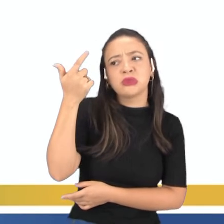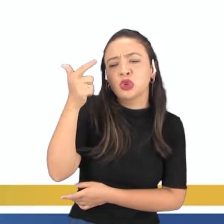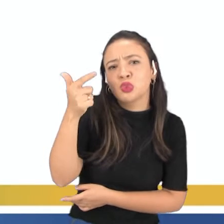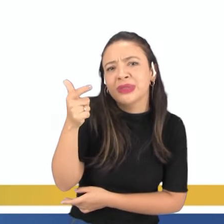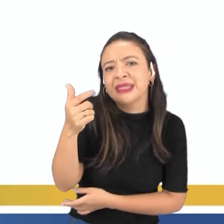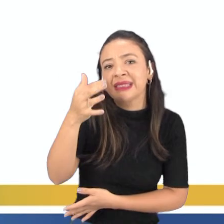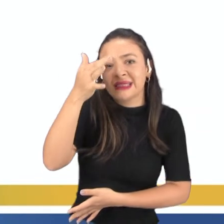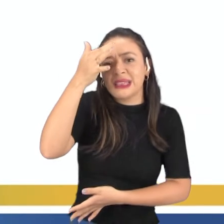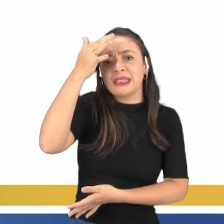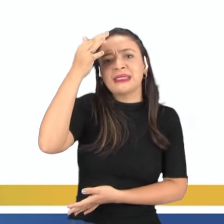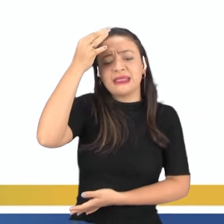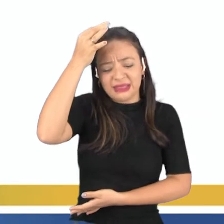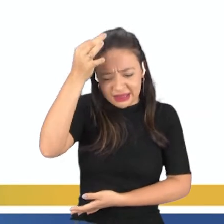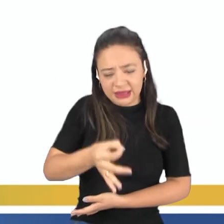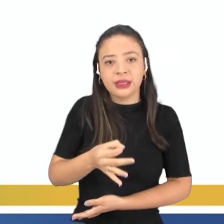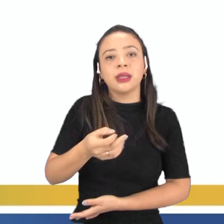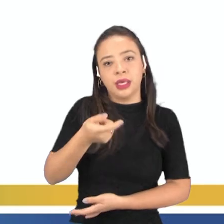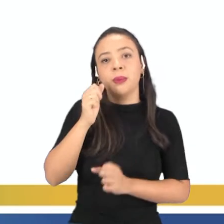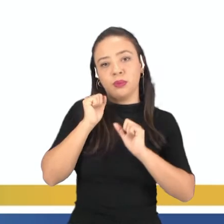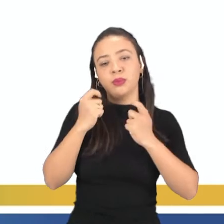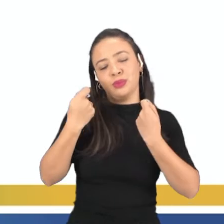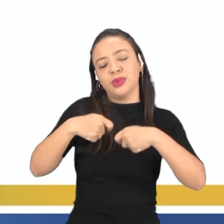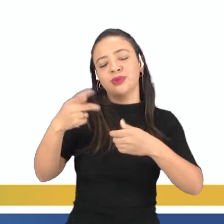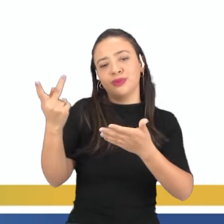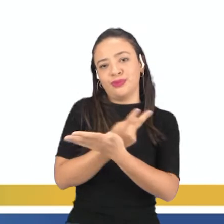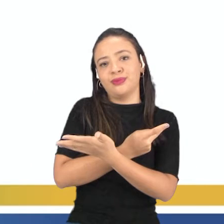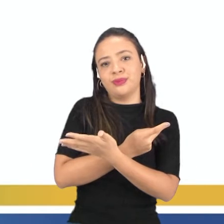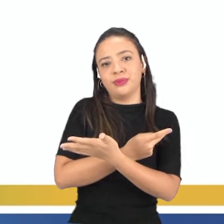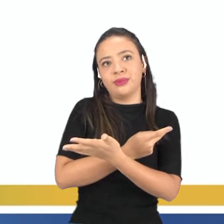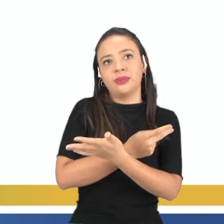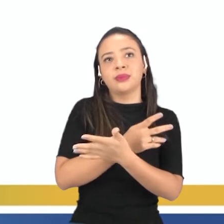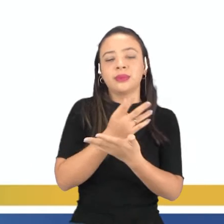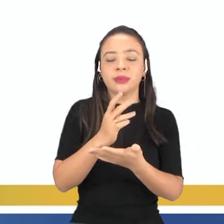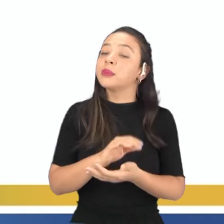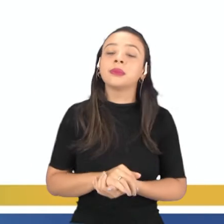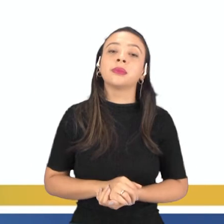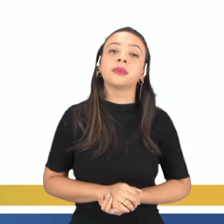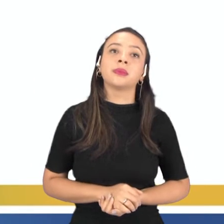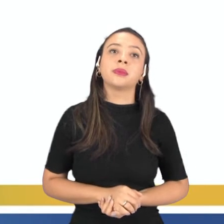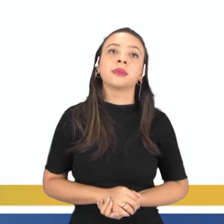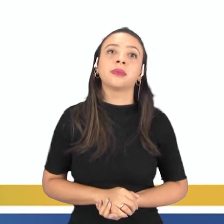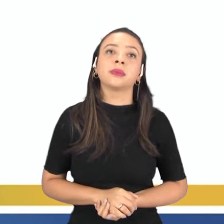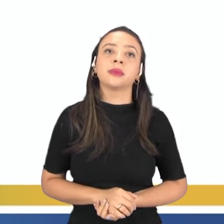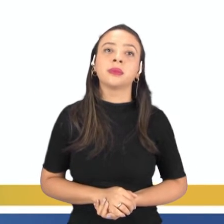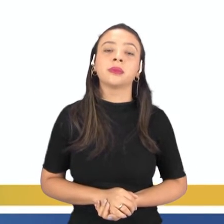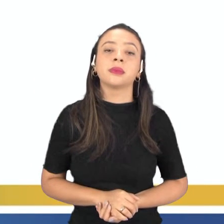vai acontecer. Então, a probabilidade de que vai acontecer ou de que está acontecendo é muito baixa.